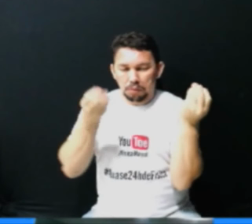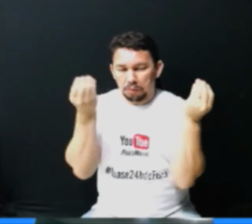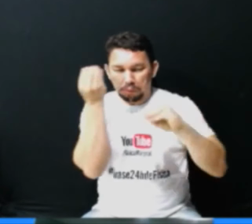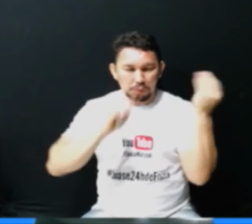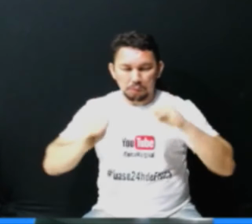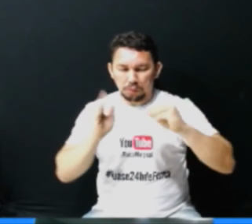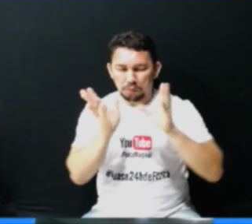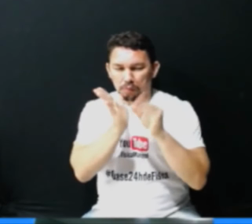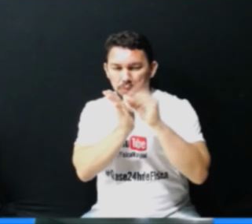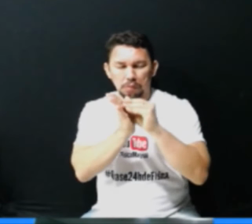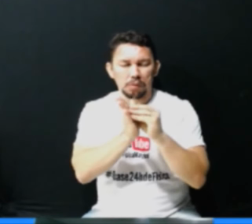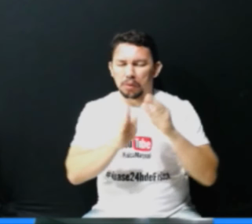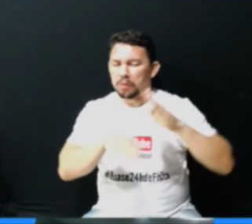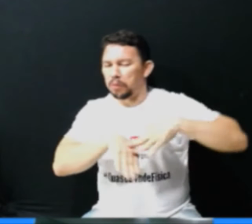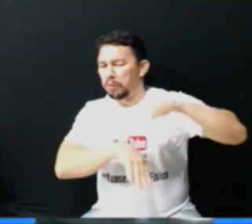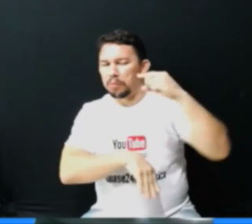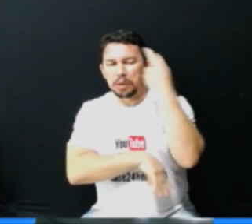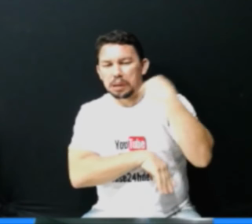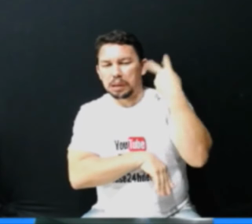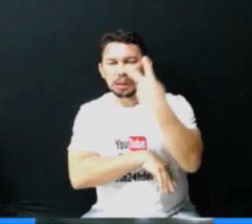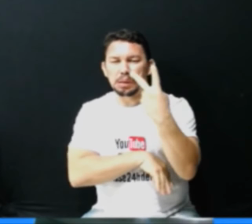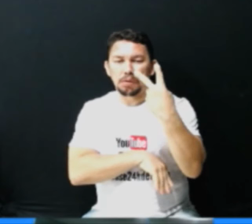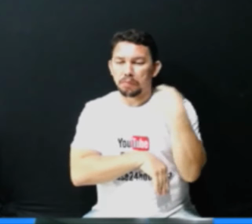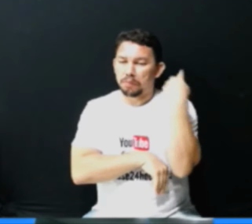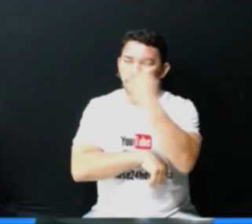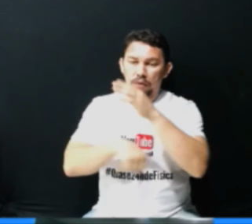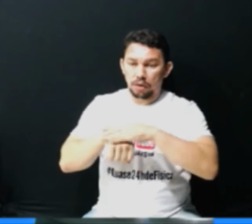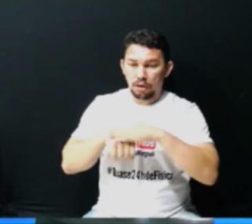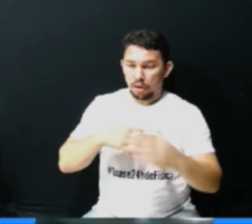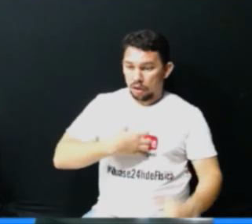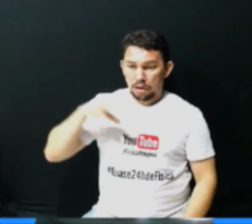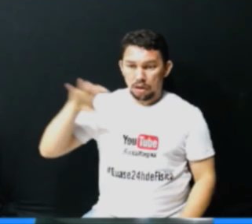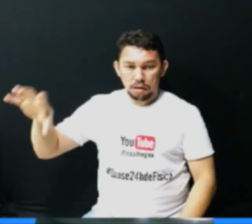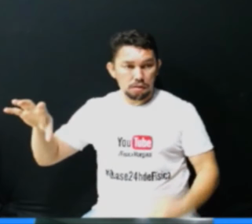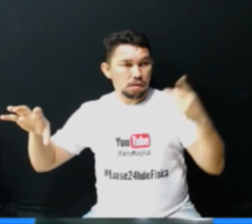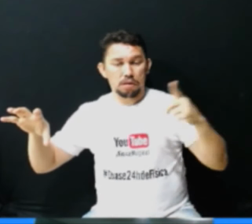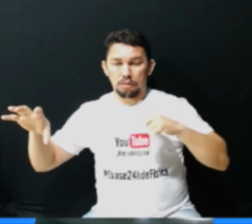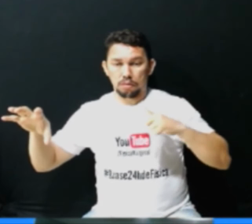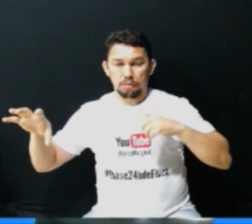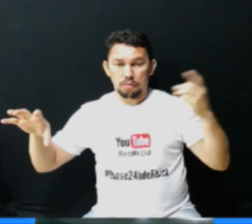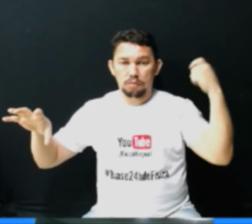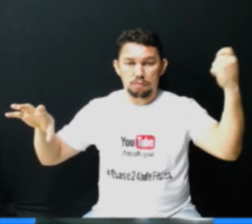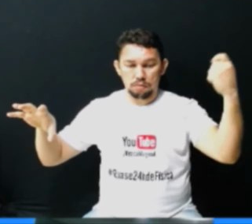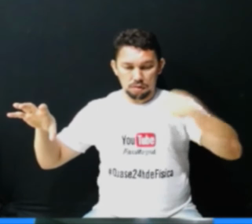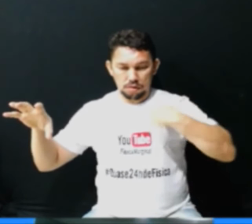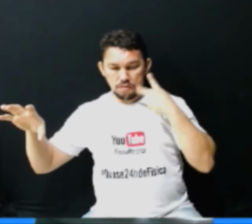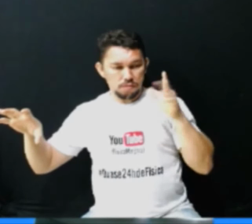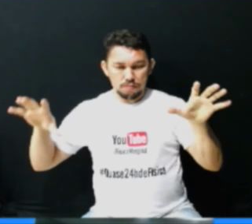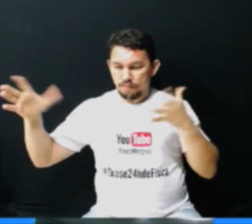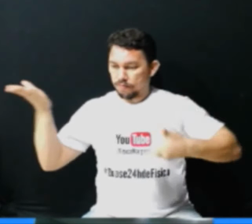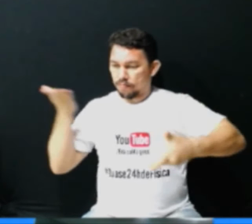mais de 2 horas e ele na Bahia e o Fabrício lá em Porto Alegre e eu aqui no Ceará. E na época eu fiquei